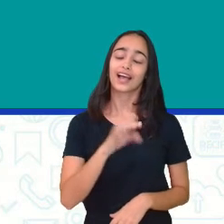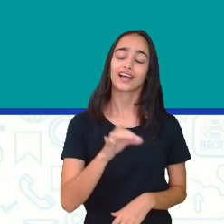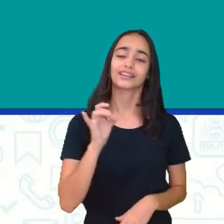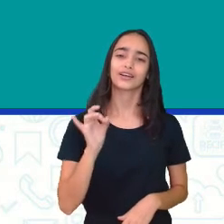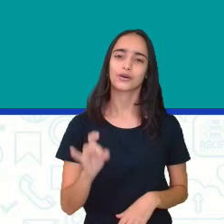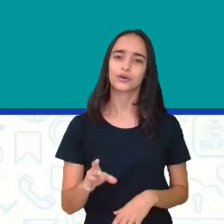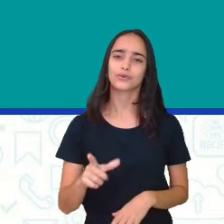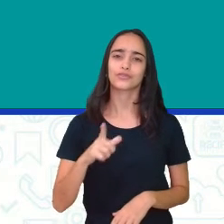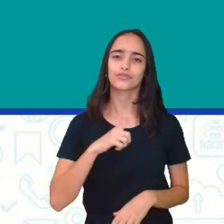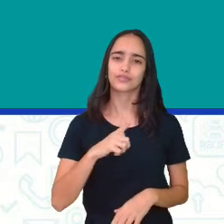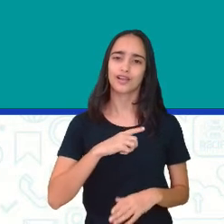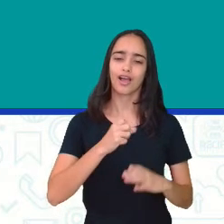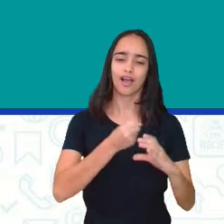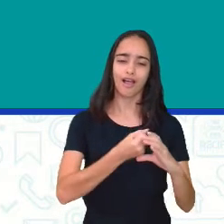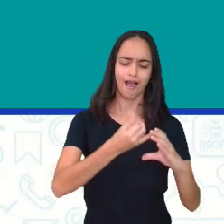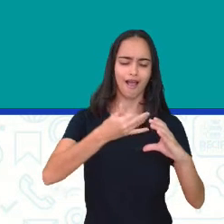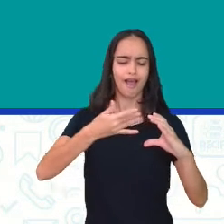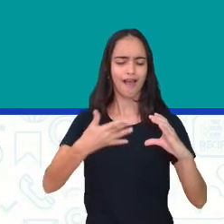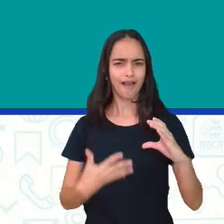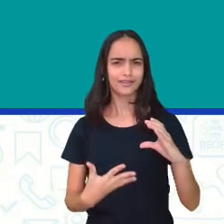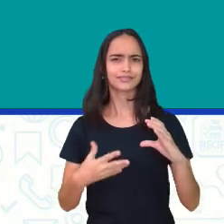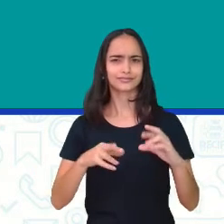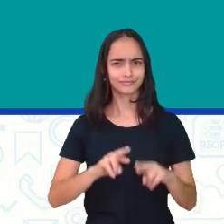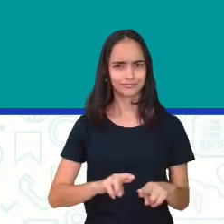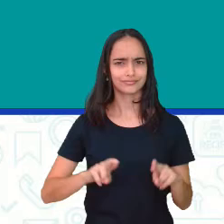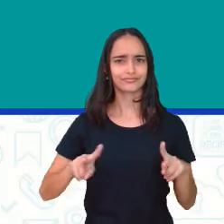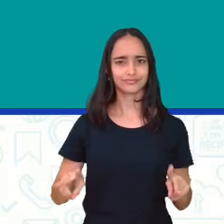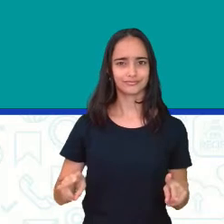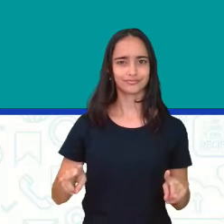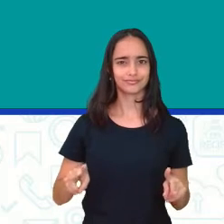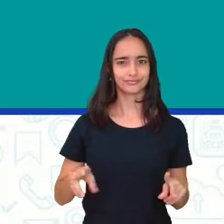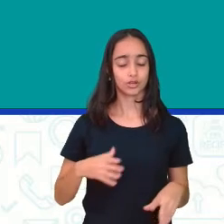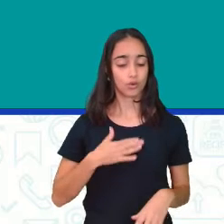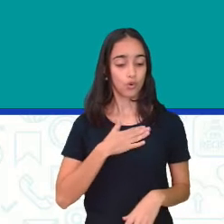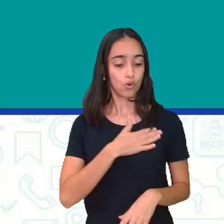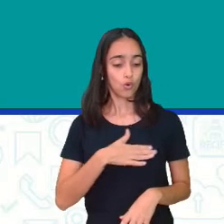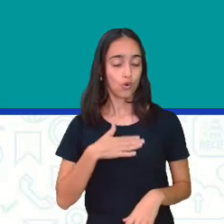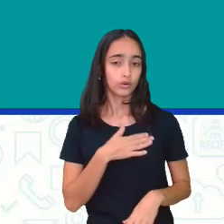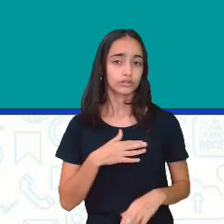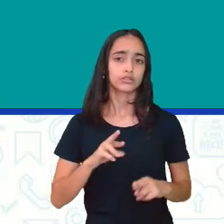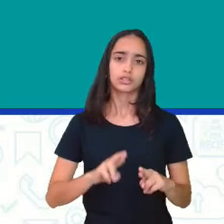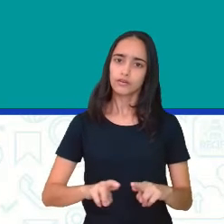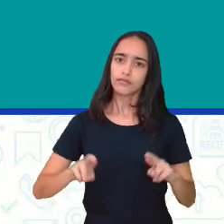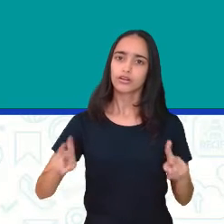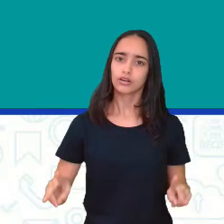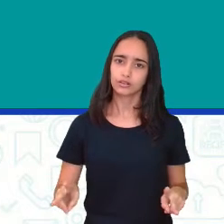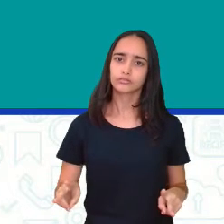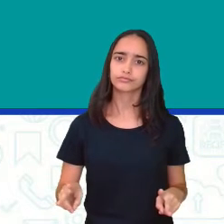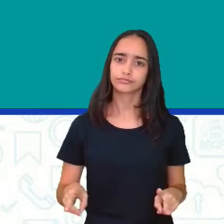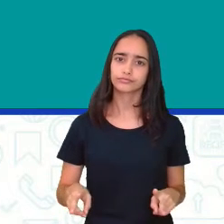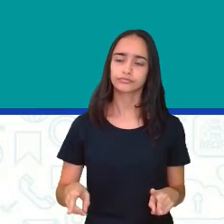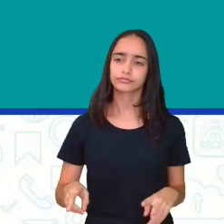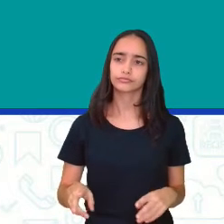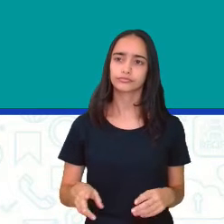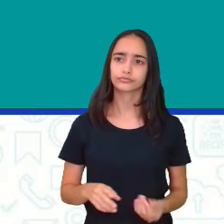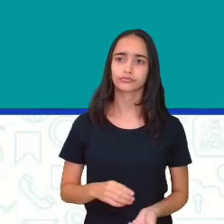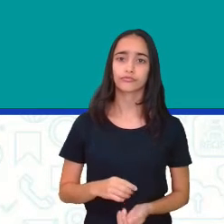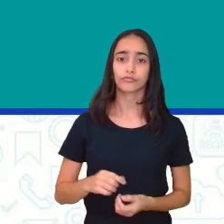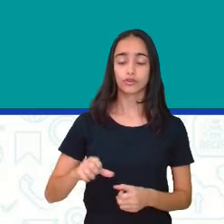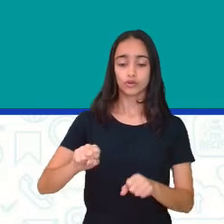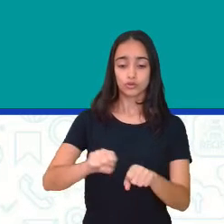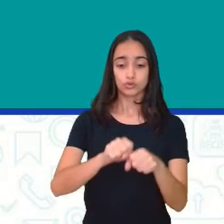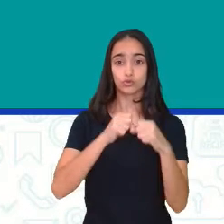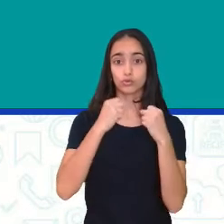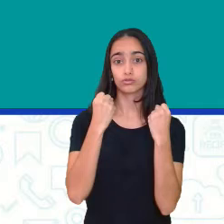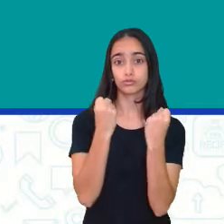individuais, né, a parte ali individual é diferente. O gosto é diferente. A parte onde eles vão